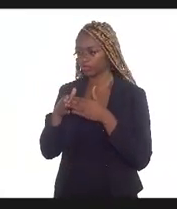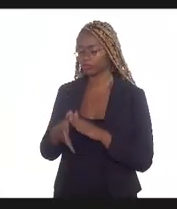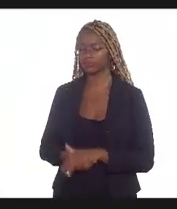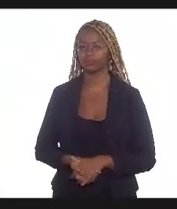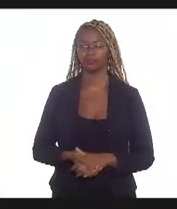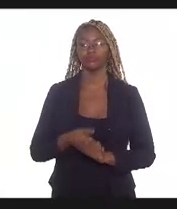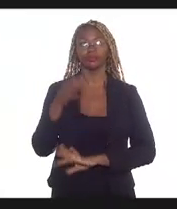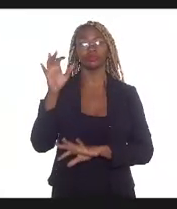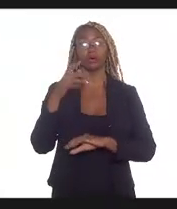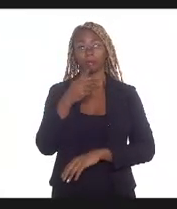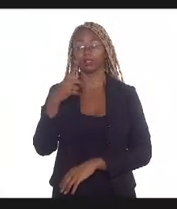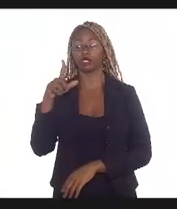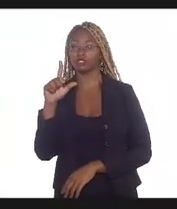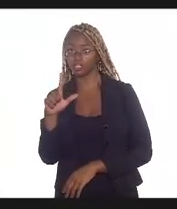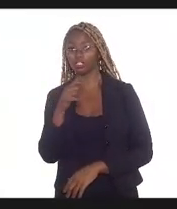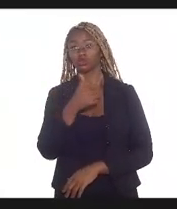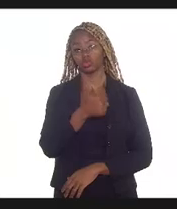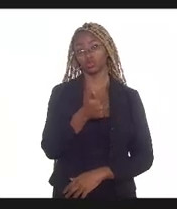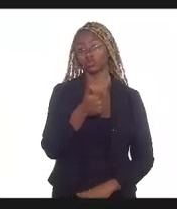Projeto de lei